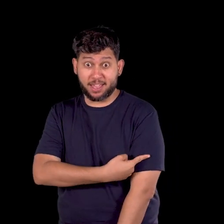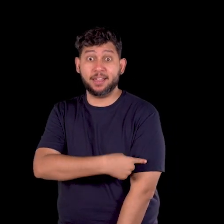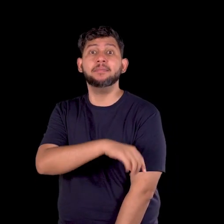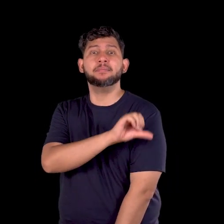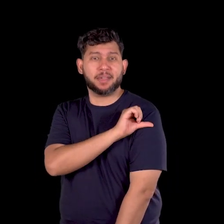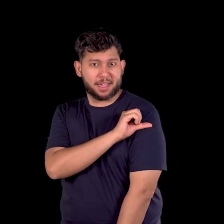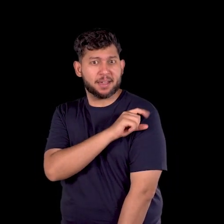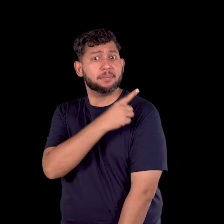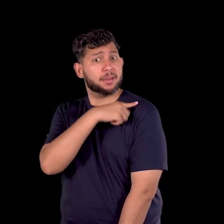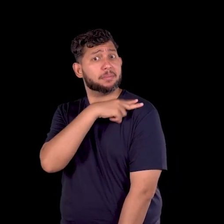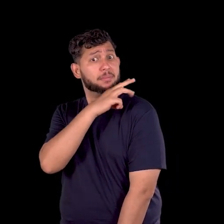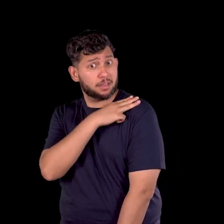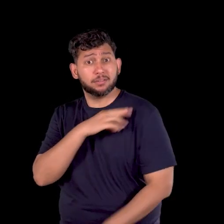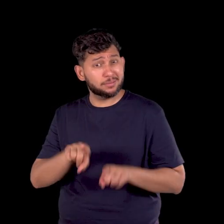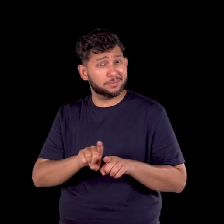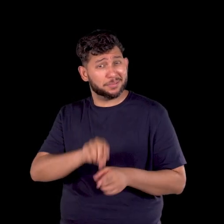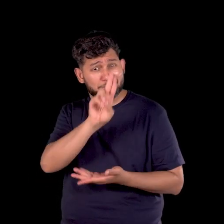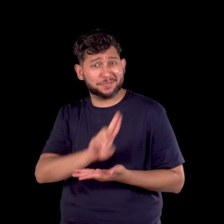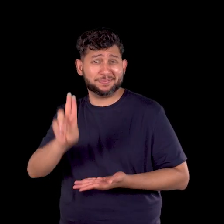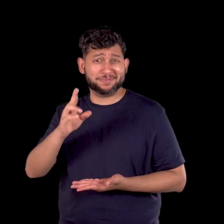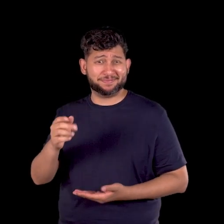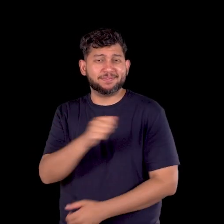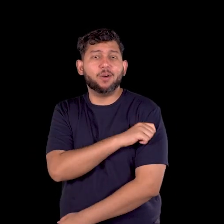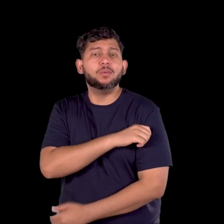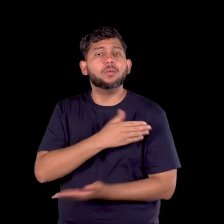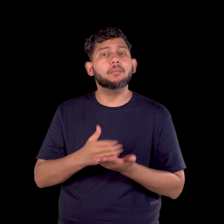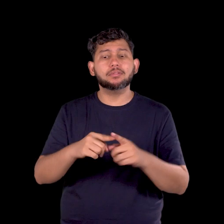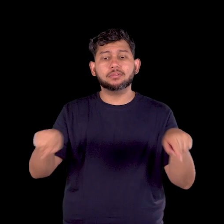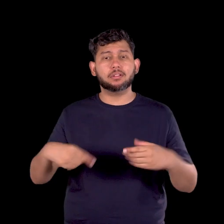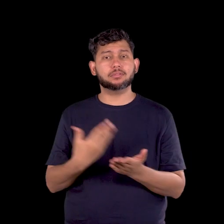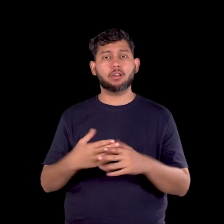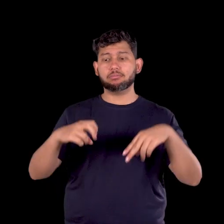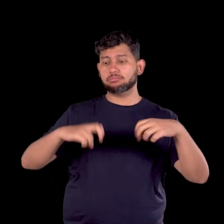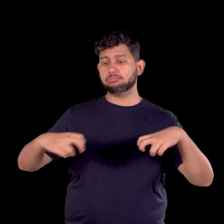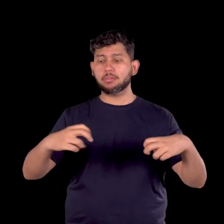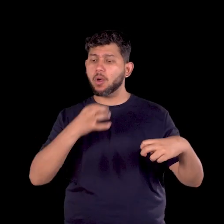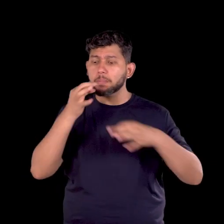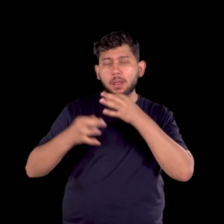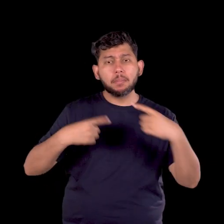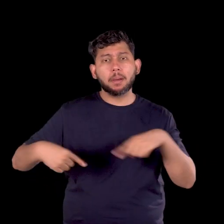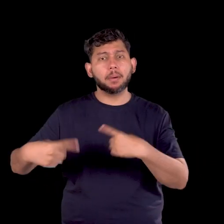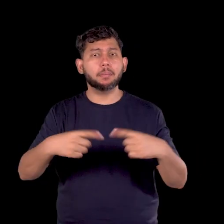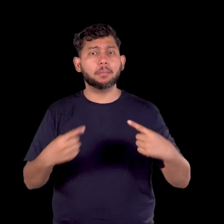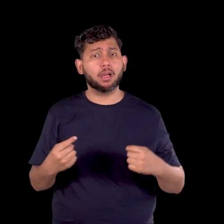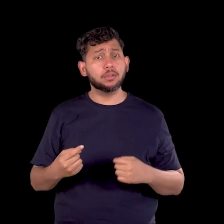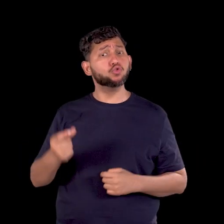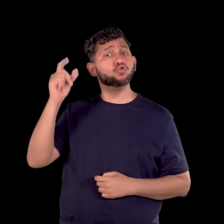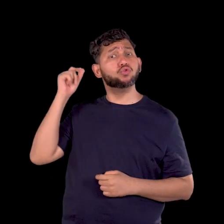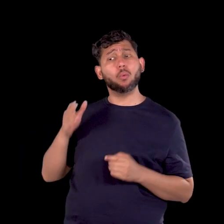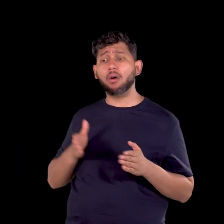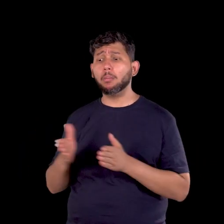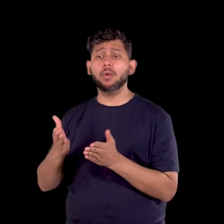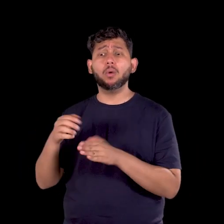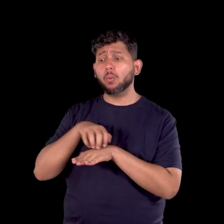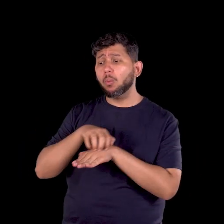aos alunos do ensino fundamental, do ensino médio e até de universidades. Com isso, os alunos são estimulados